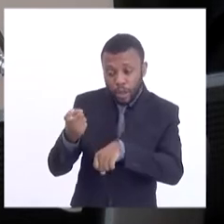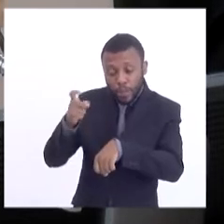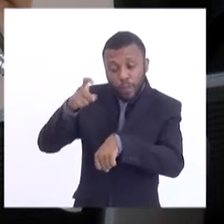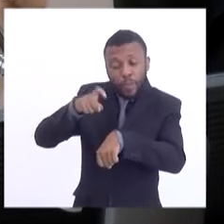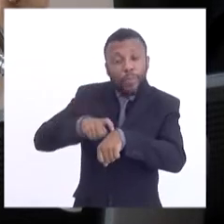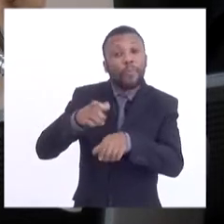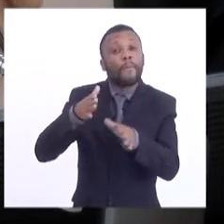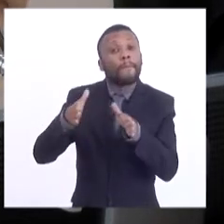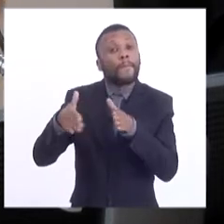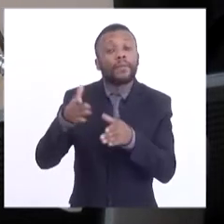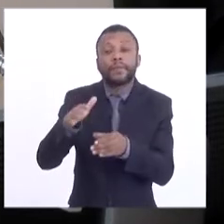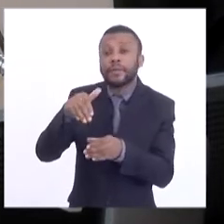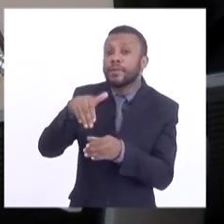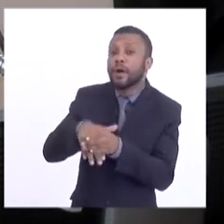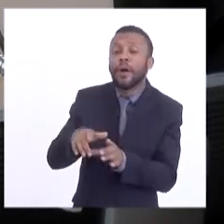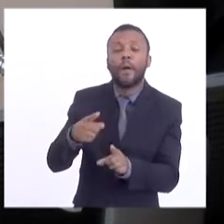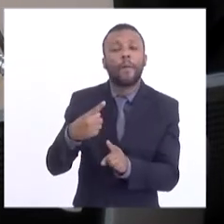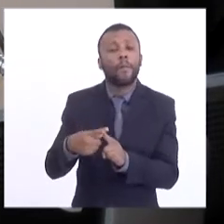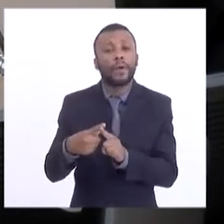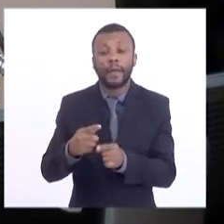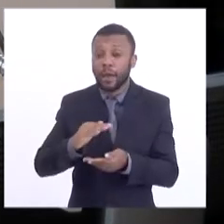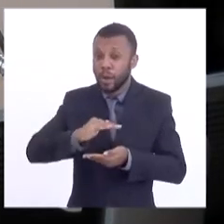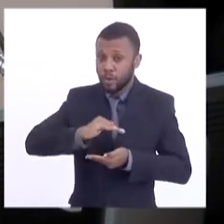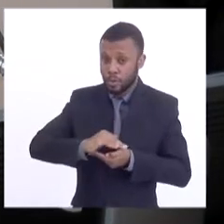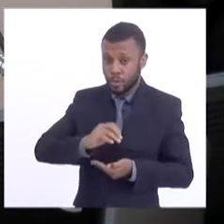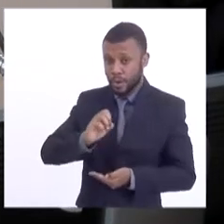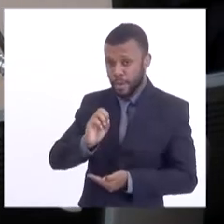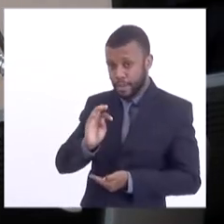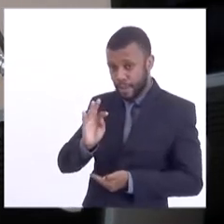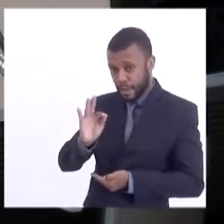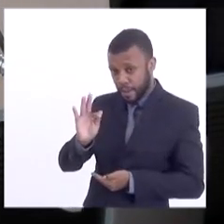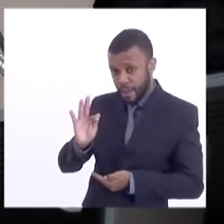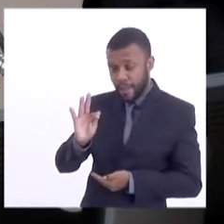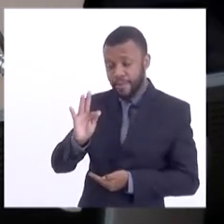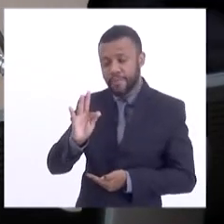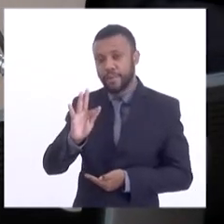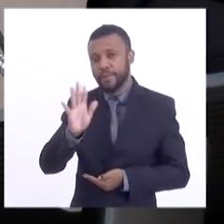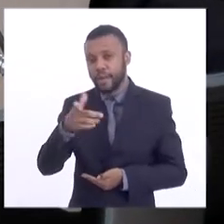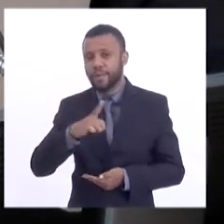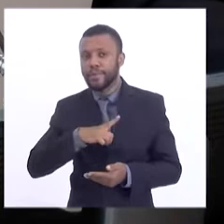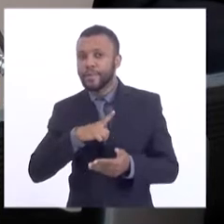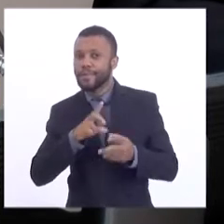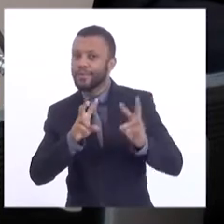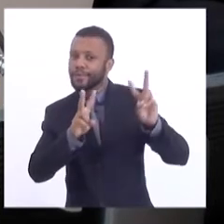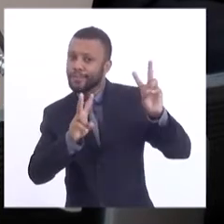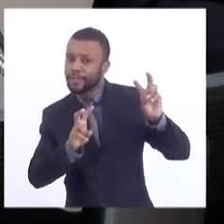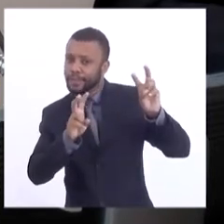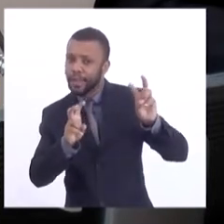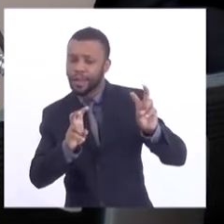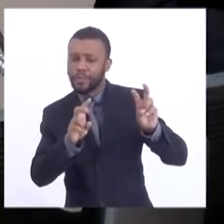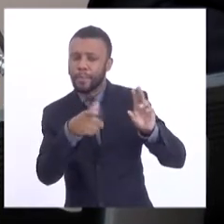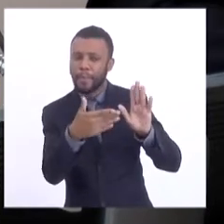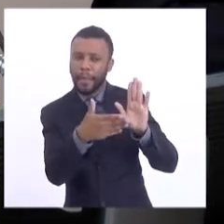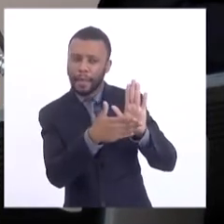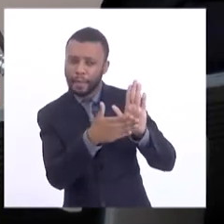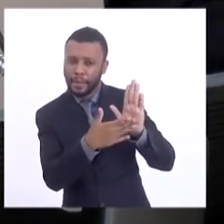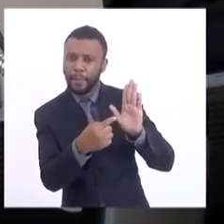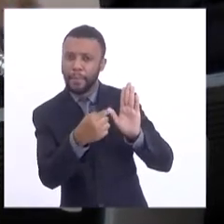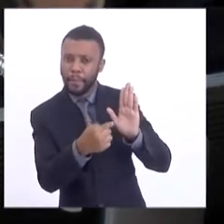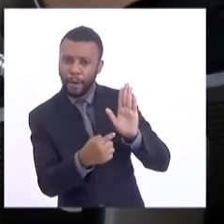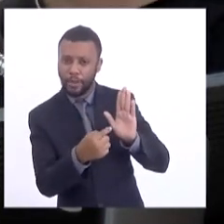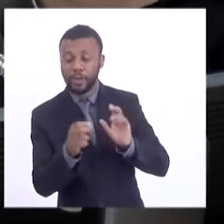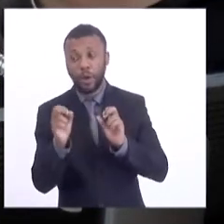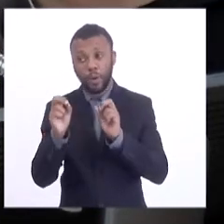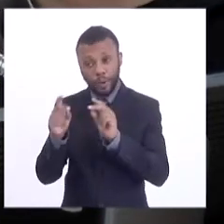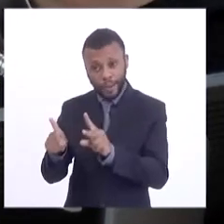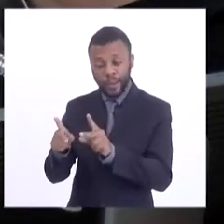porque o Supremo tinha sido um estado só da matéria e ele dizia diz o seguinte eu